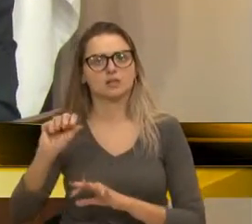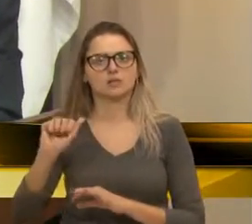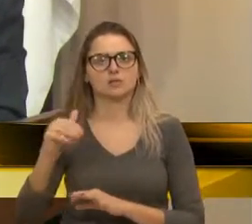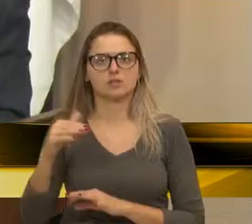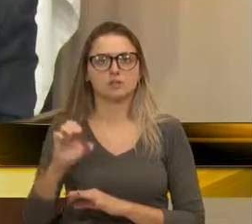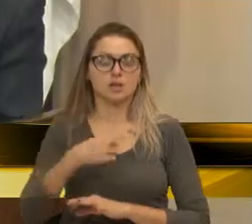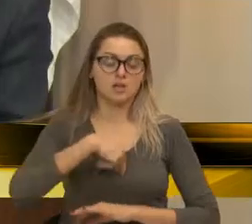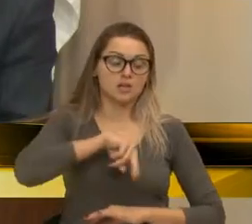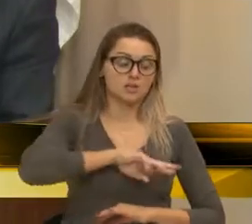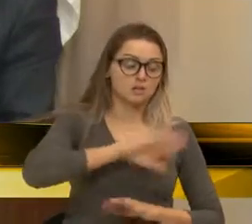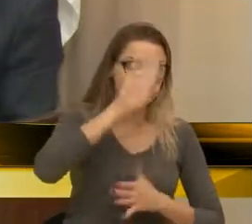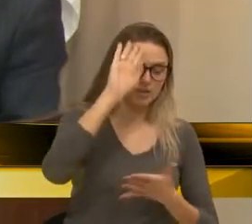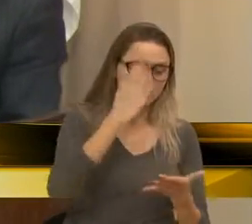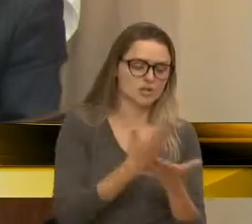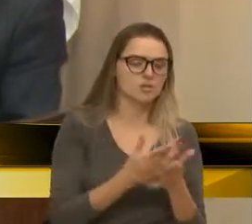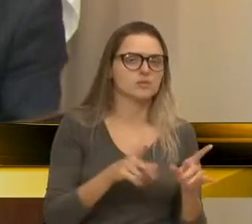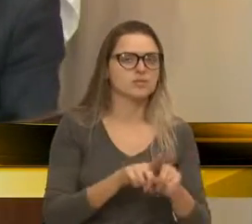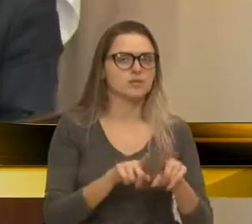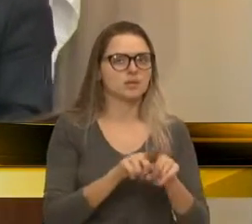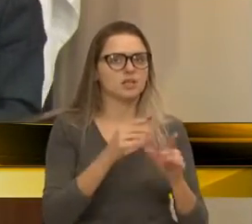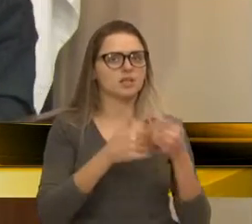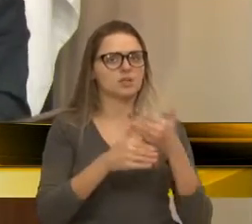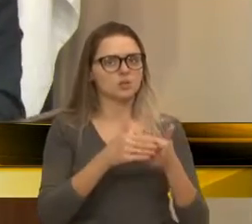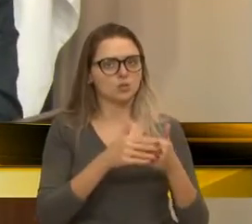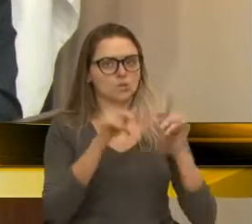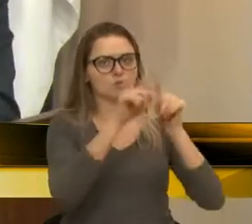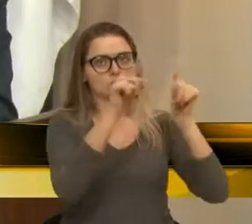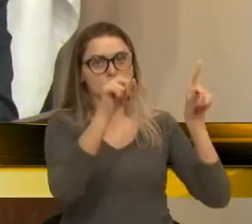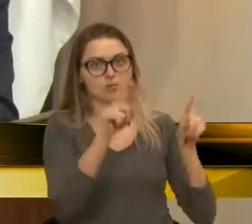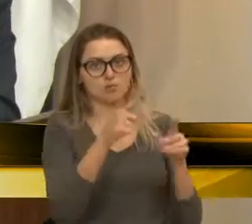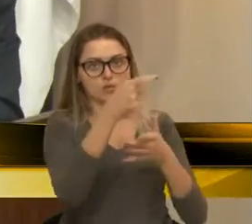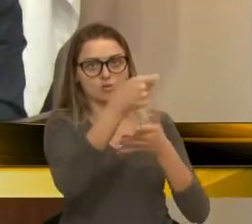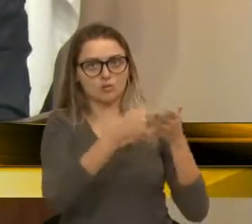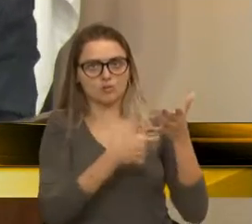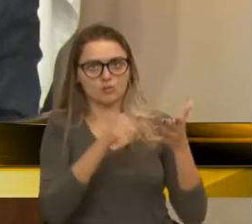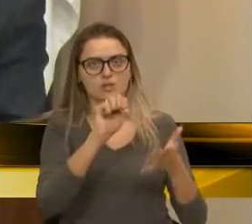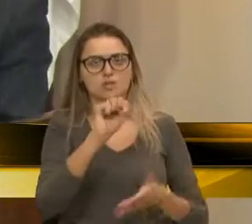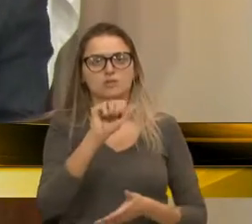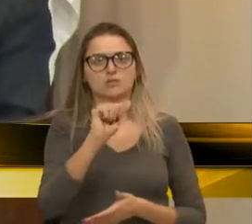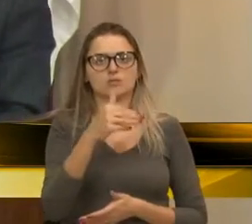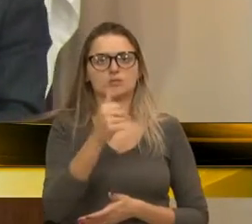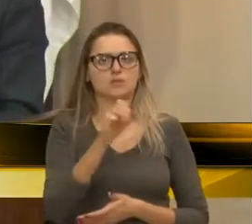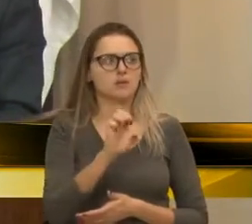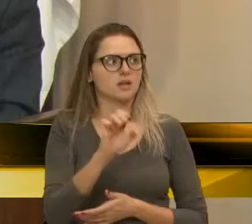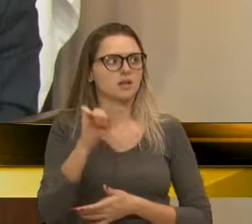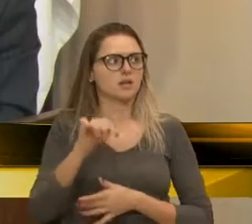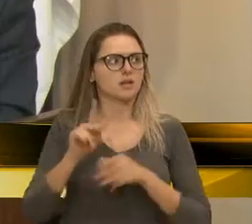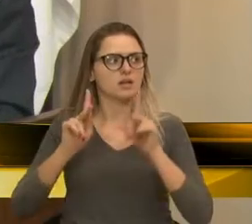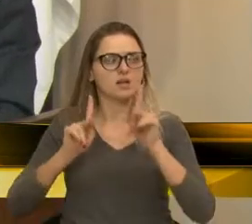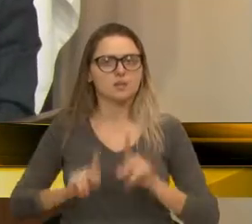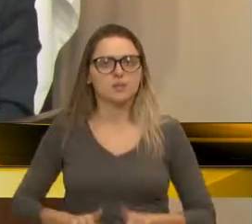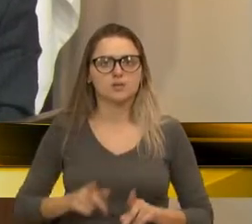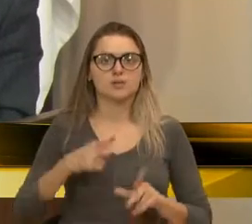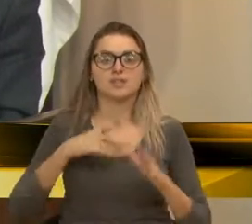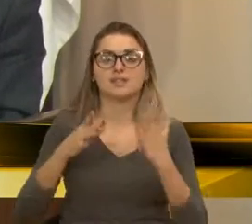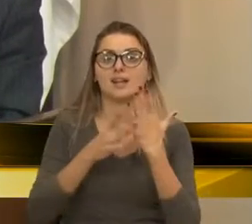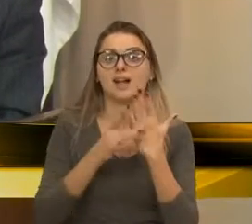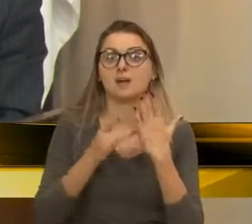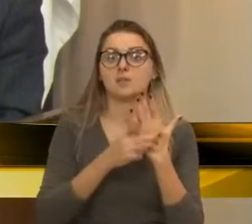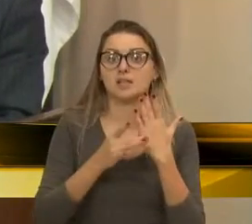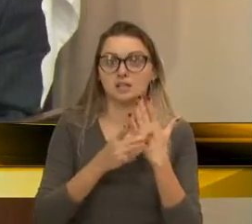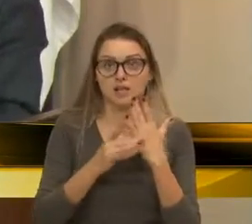acreditamos que o corpo técnico e de servidores efetivos do SAMAI são pessoas de habilidade e de